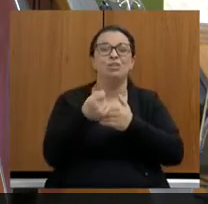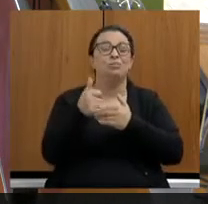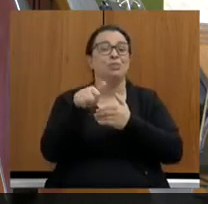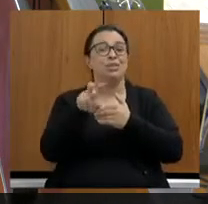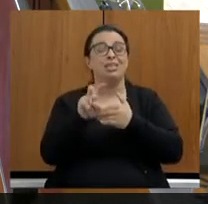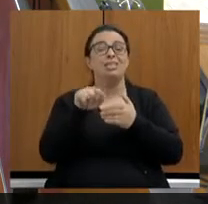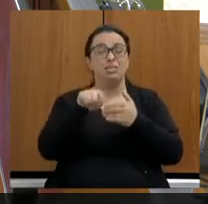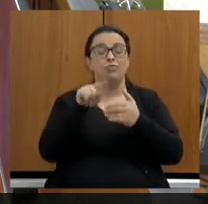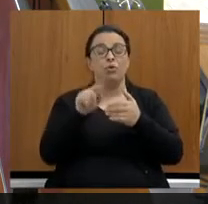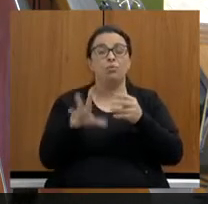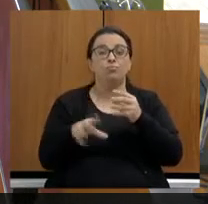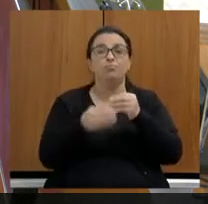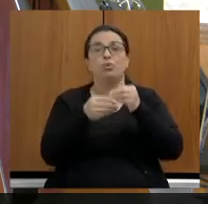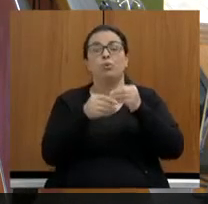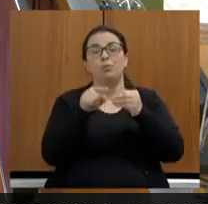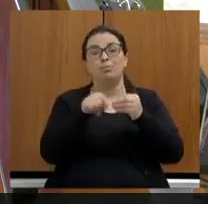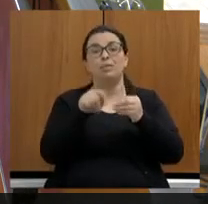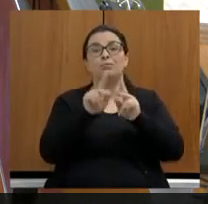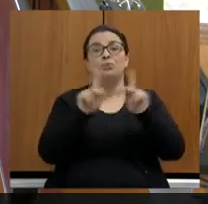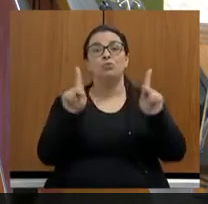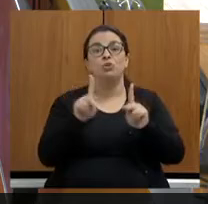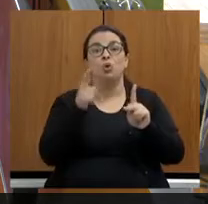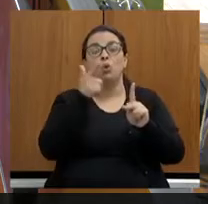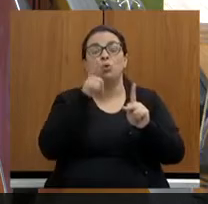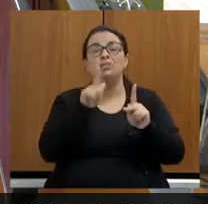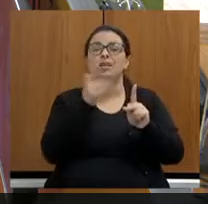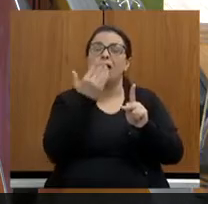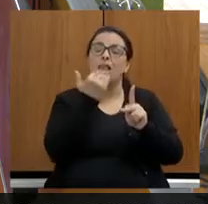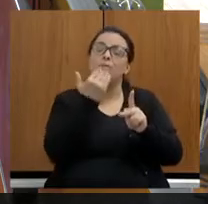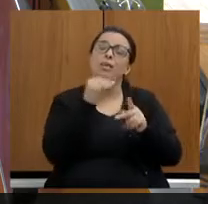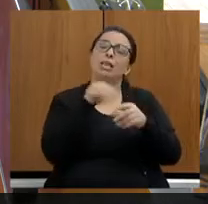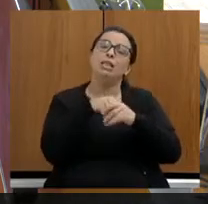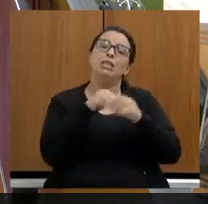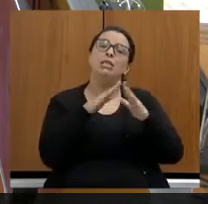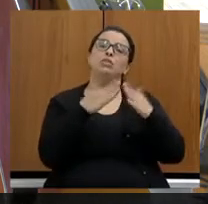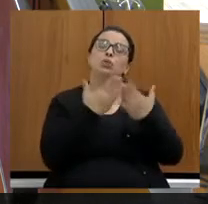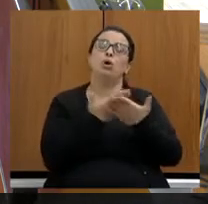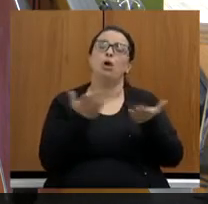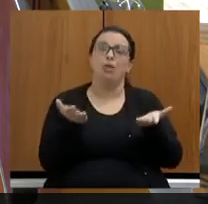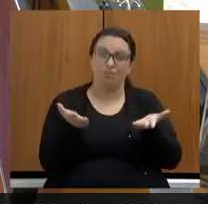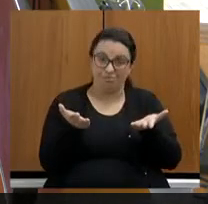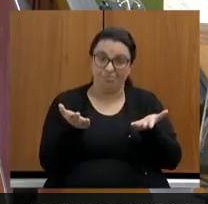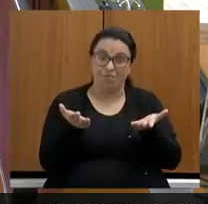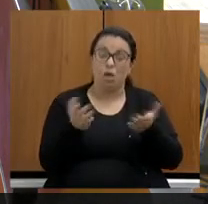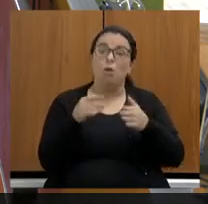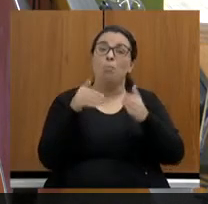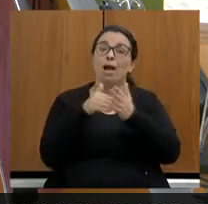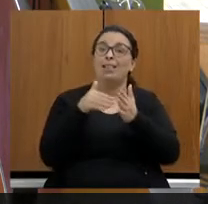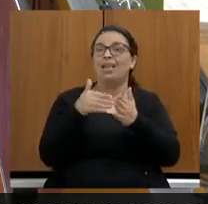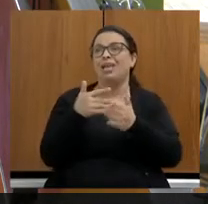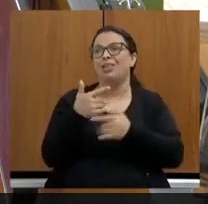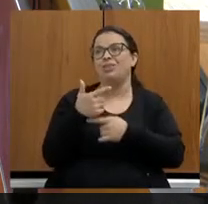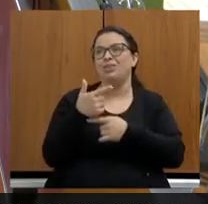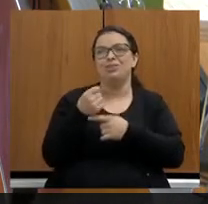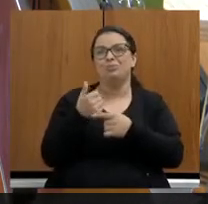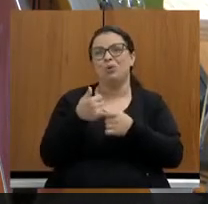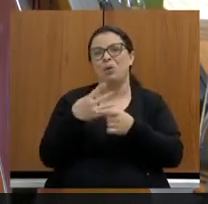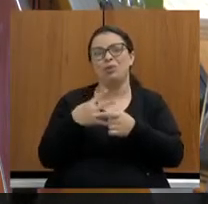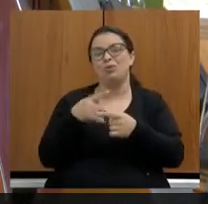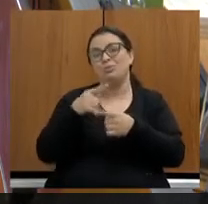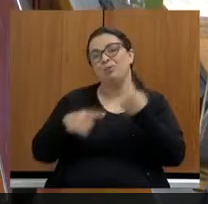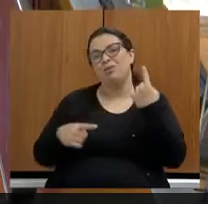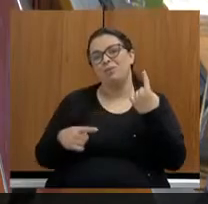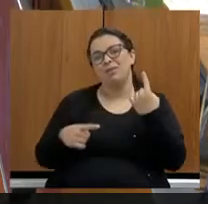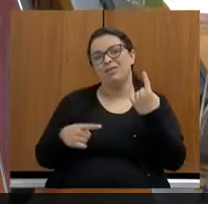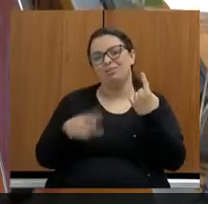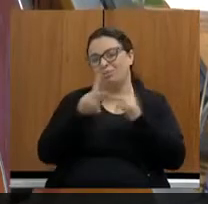essa complementação para as professoras comerem na escola porque até 2014 o PSDB proibiu as professoras de